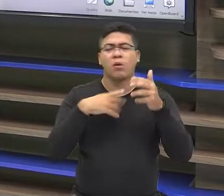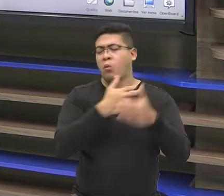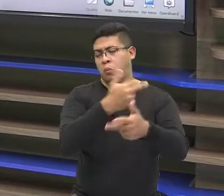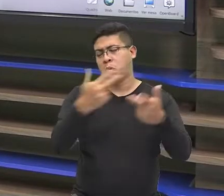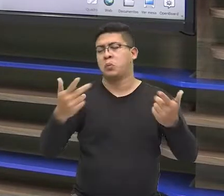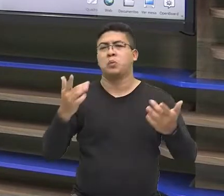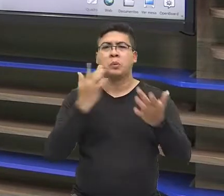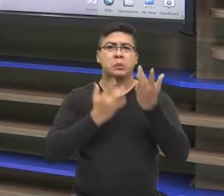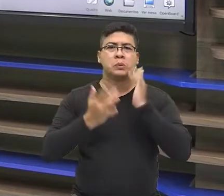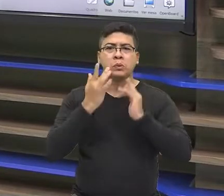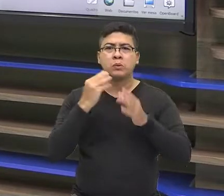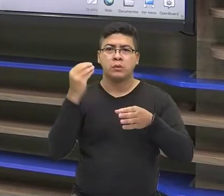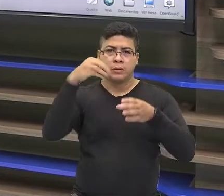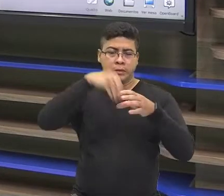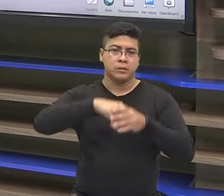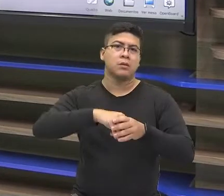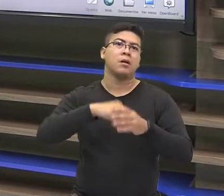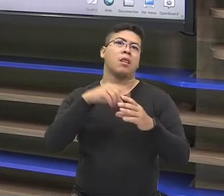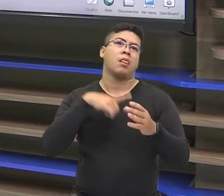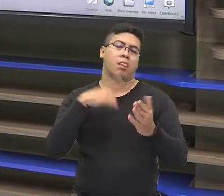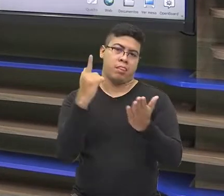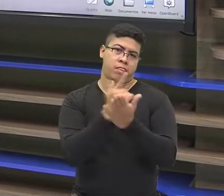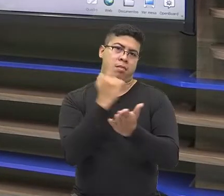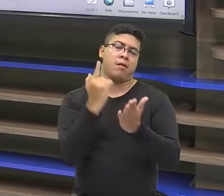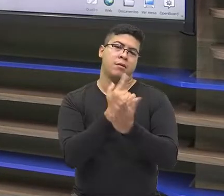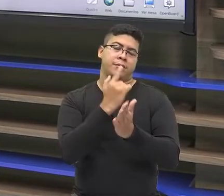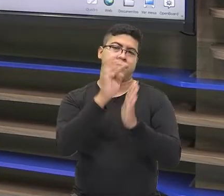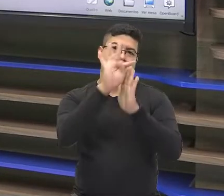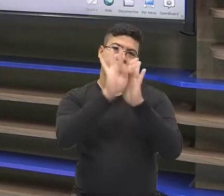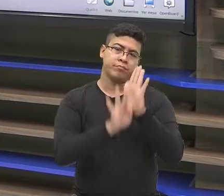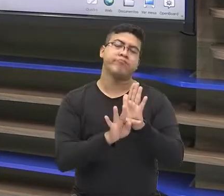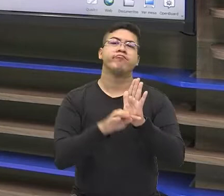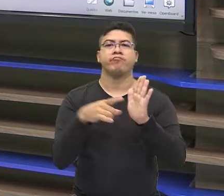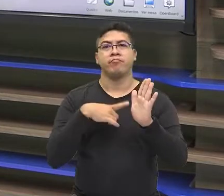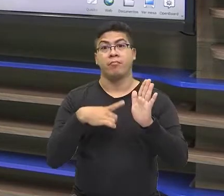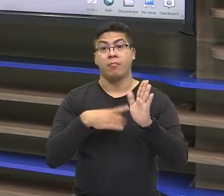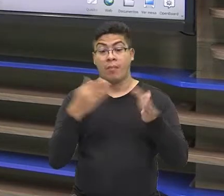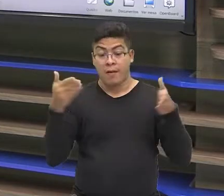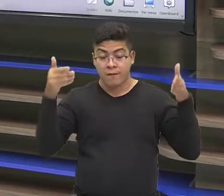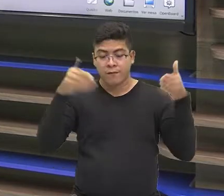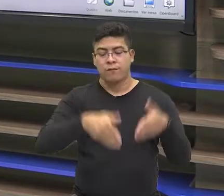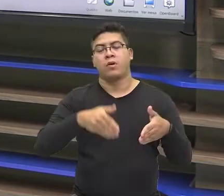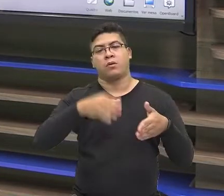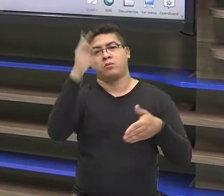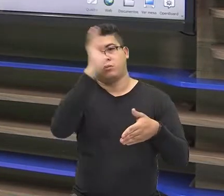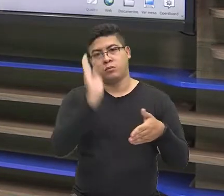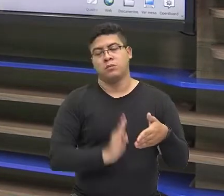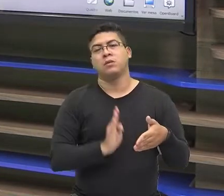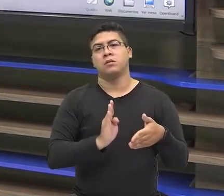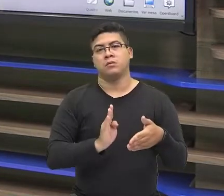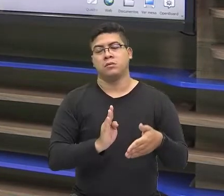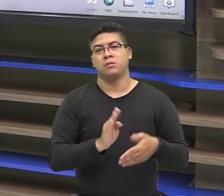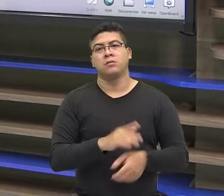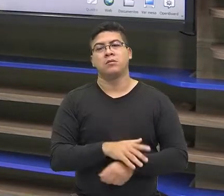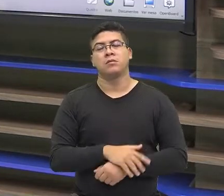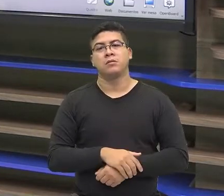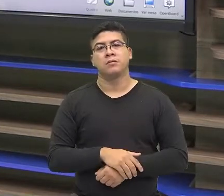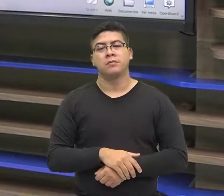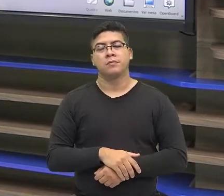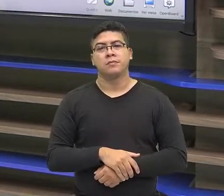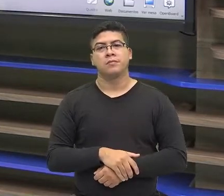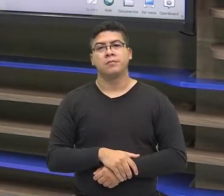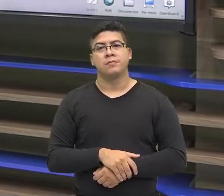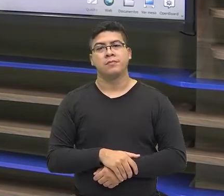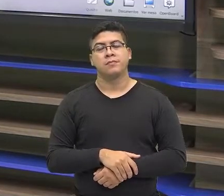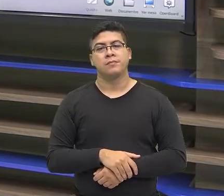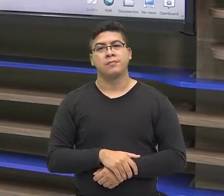Então ele traz essa cultura para a literatura, a cultura brasileira, para a cultura e para o livro infantil,